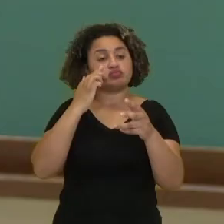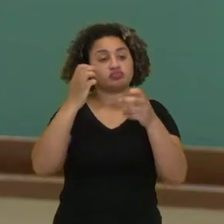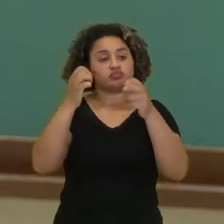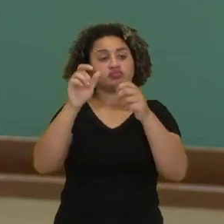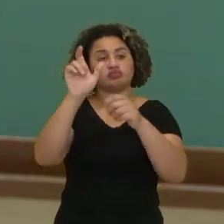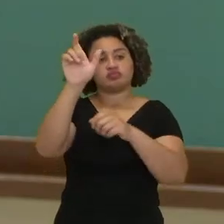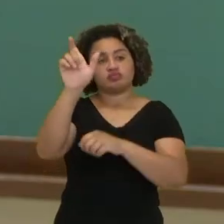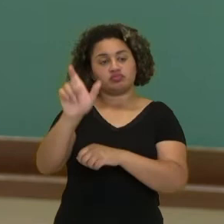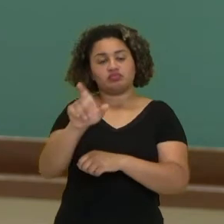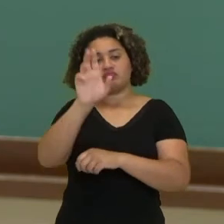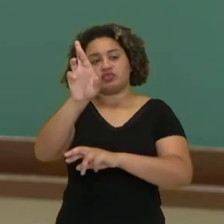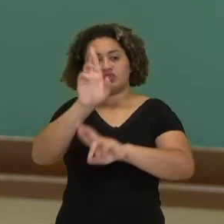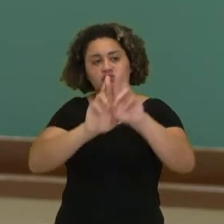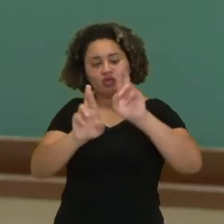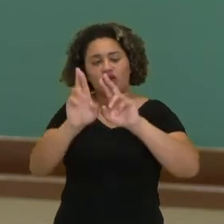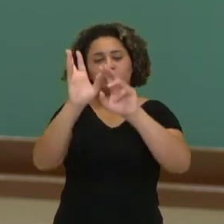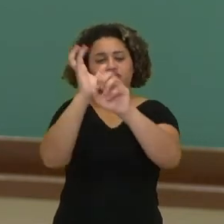só,